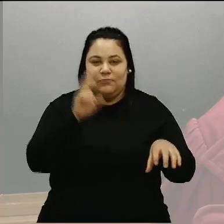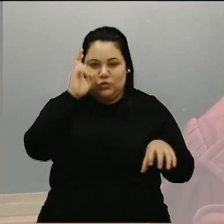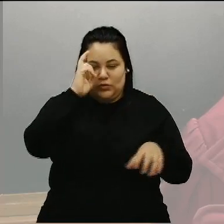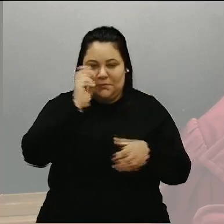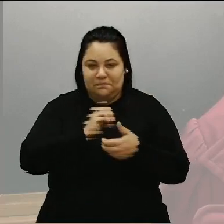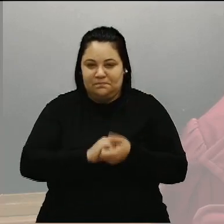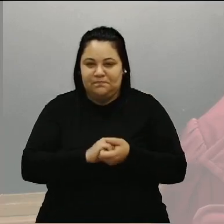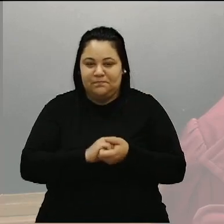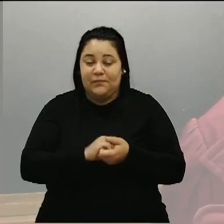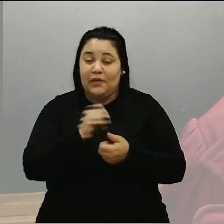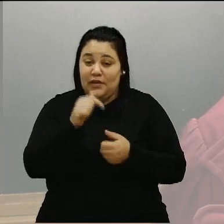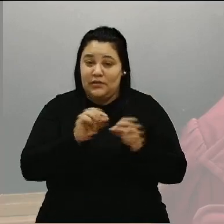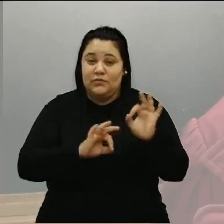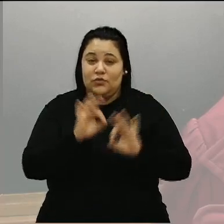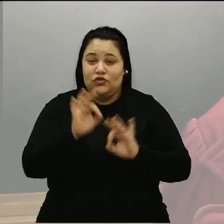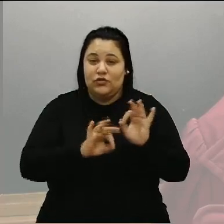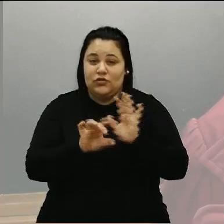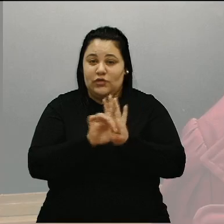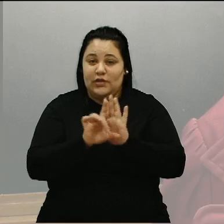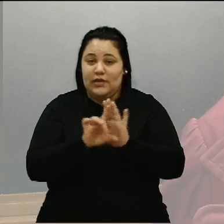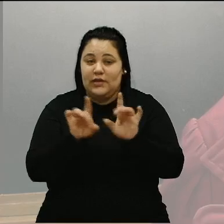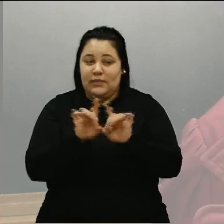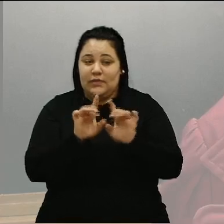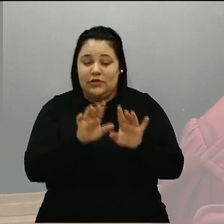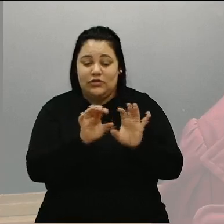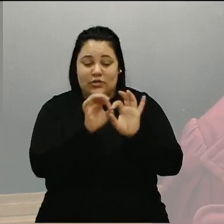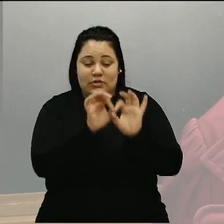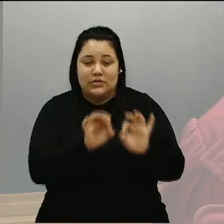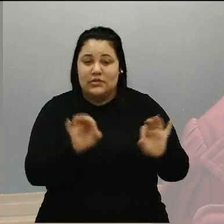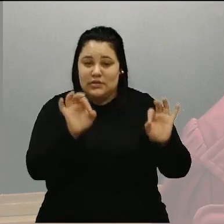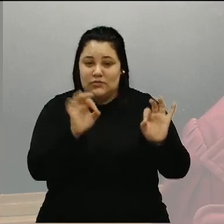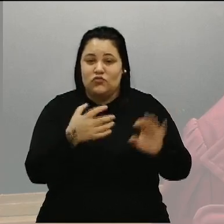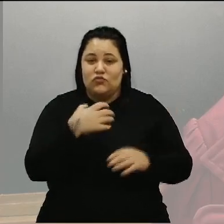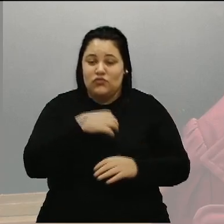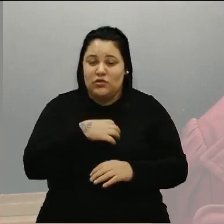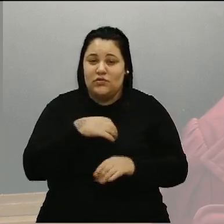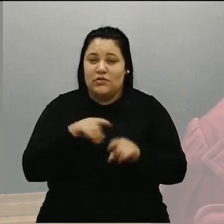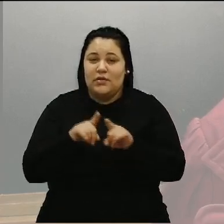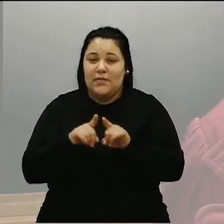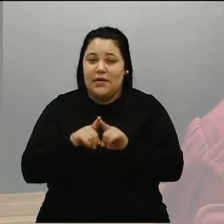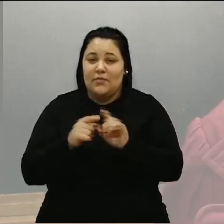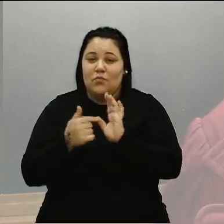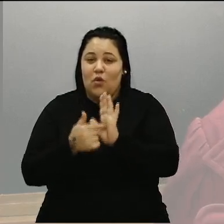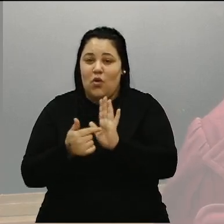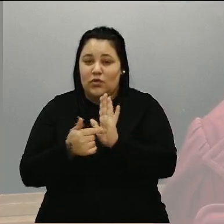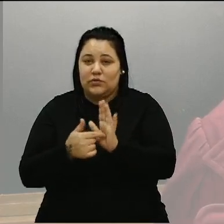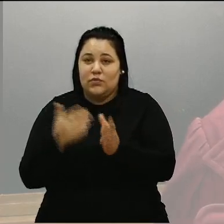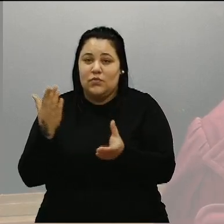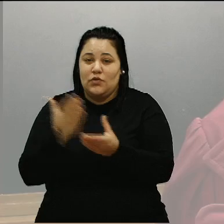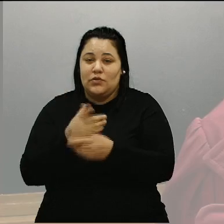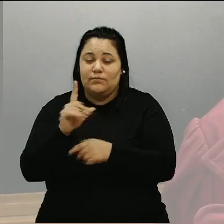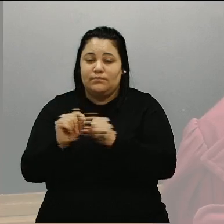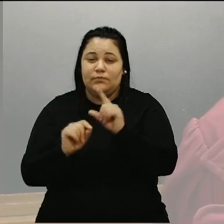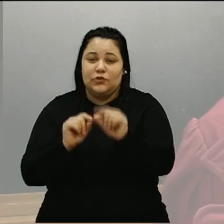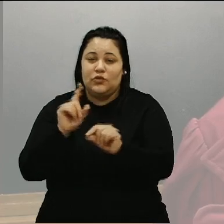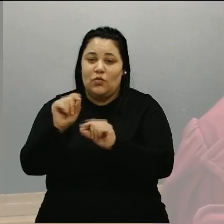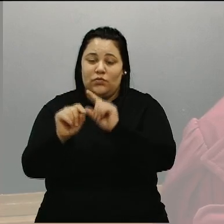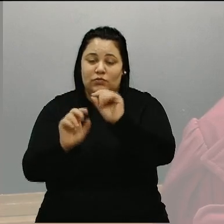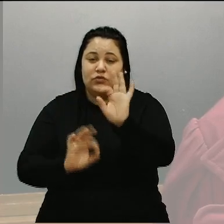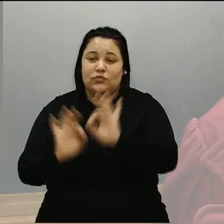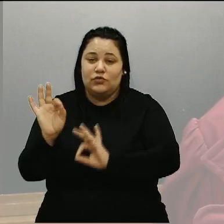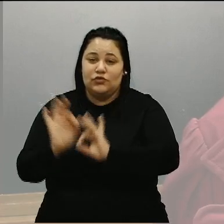O presente projeto de lei também simplifica significativamente o processo de seleção dos